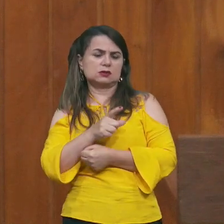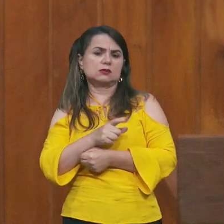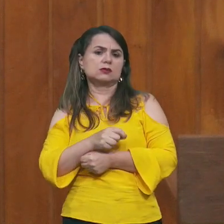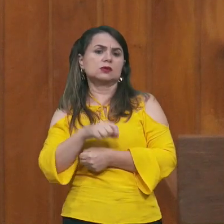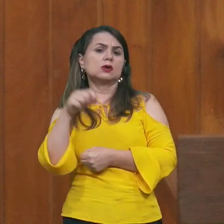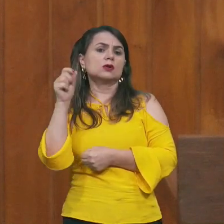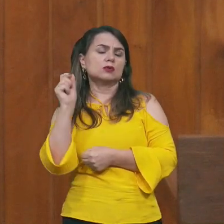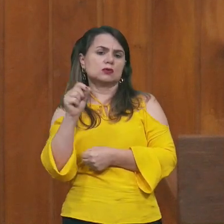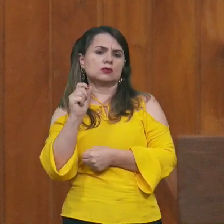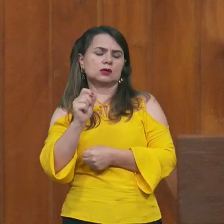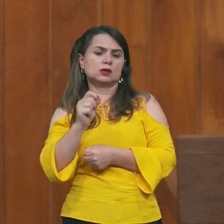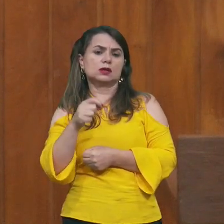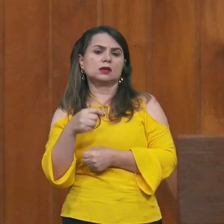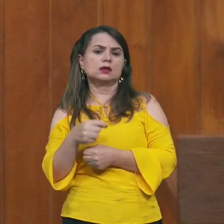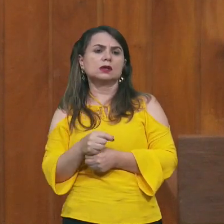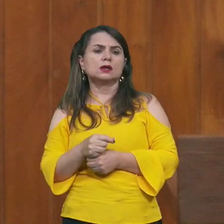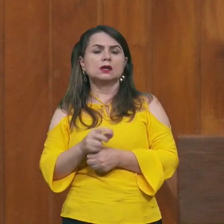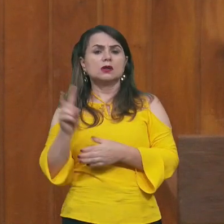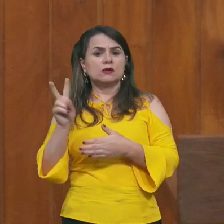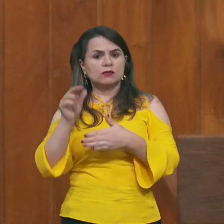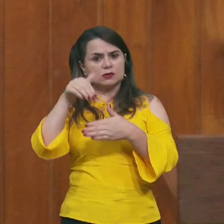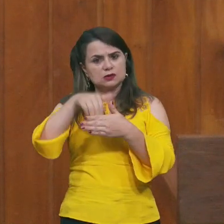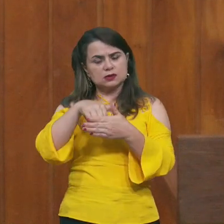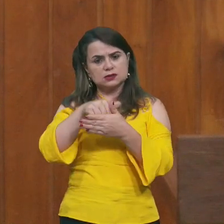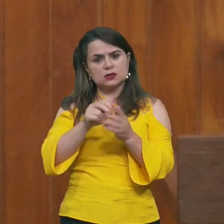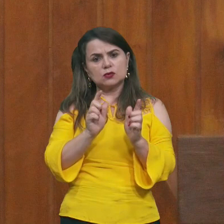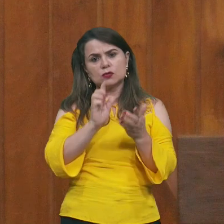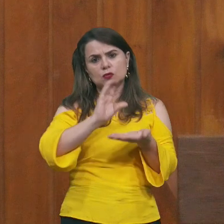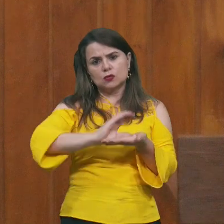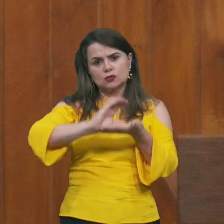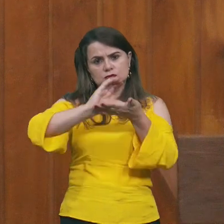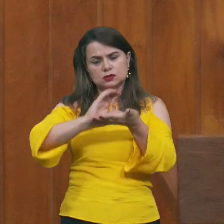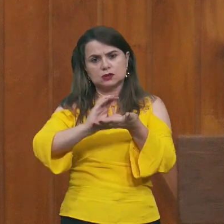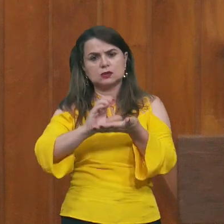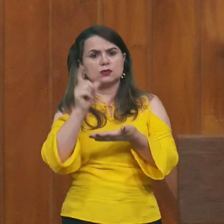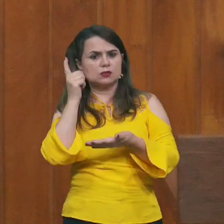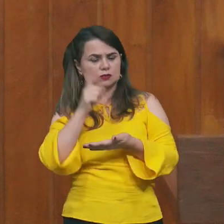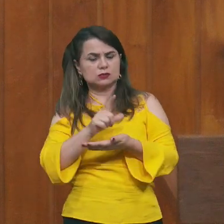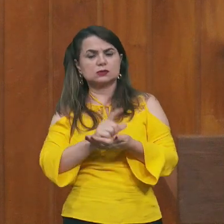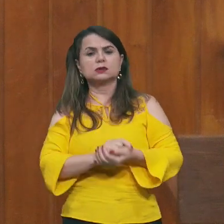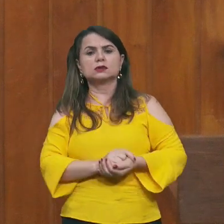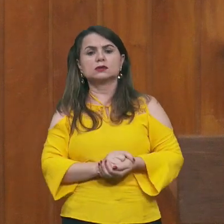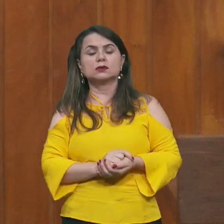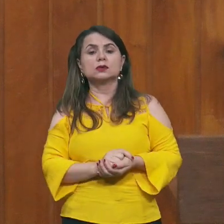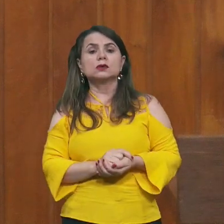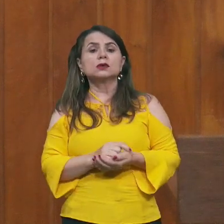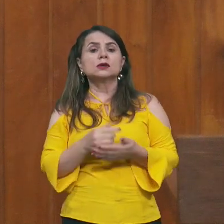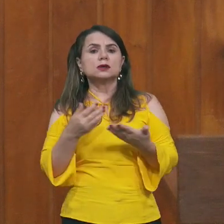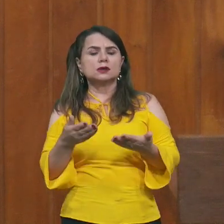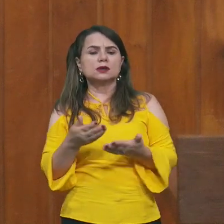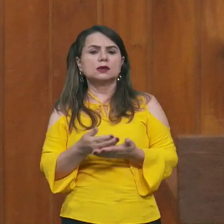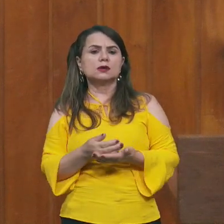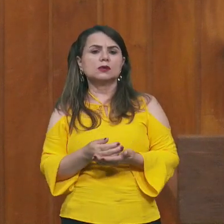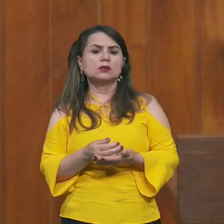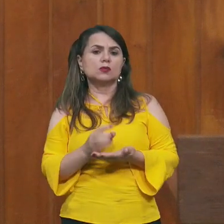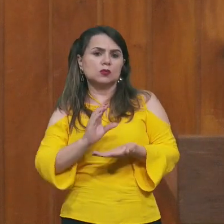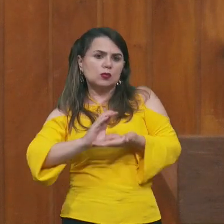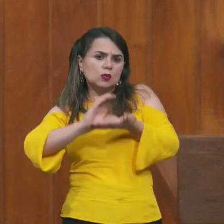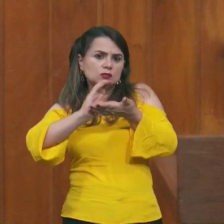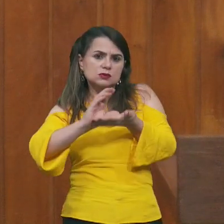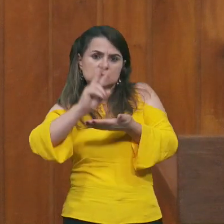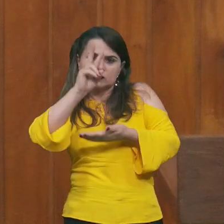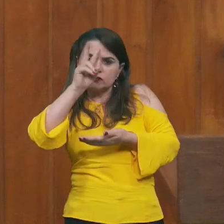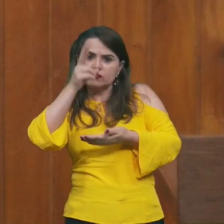democraticamente fazer a eleição desse conselho. E em 16 de junho do ano passado, finalmente tomamos posse. Ter o conselho forte